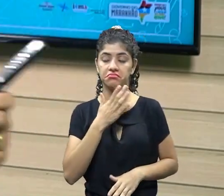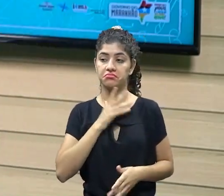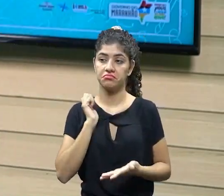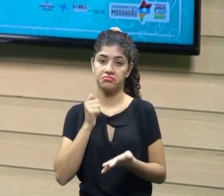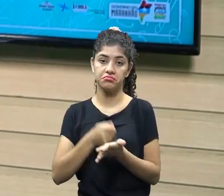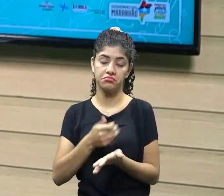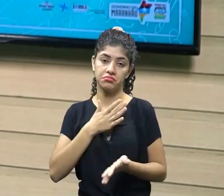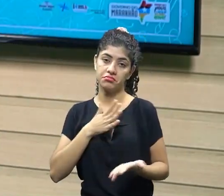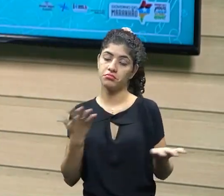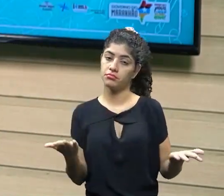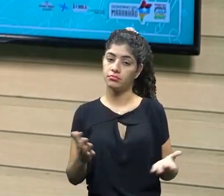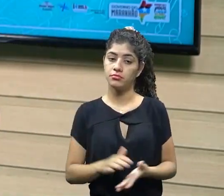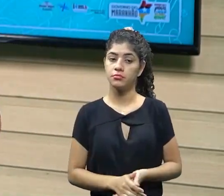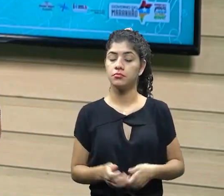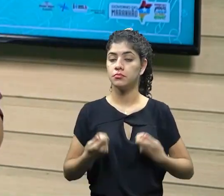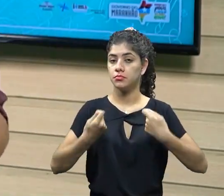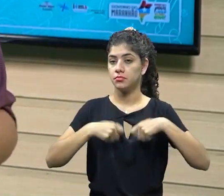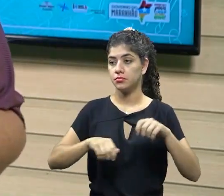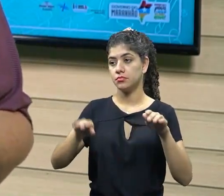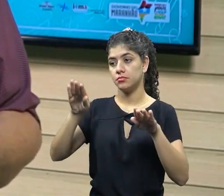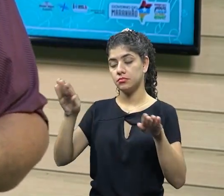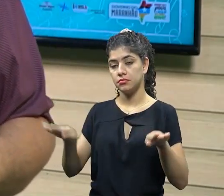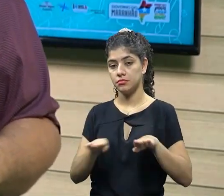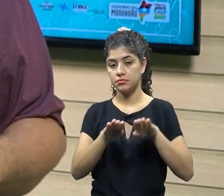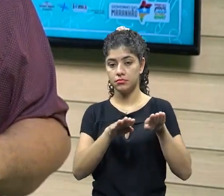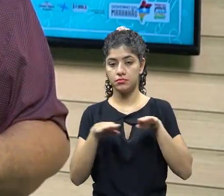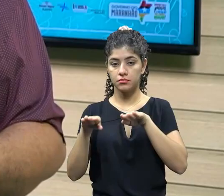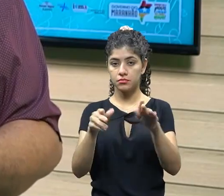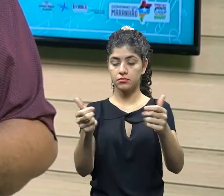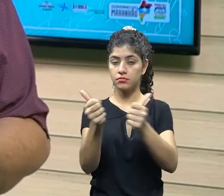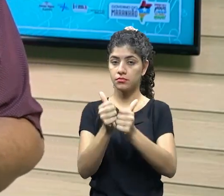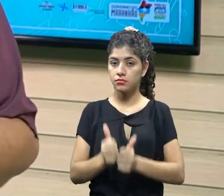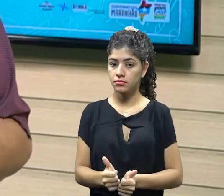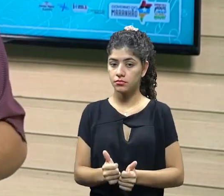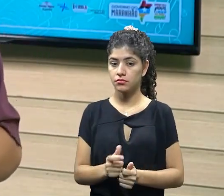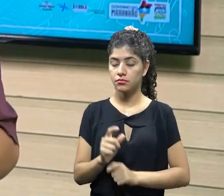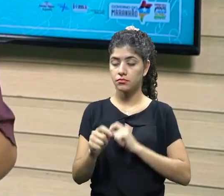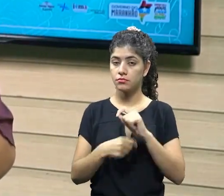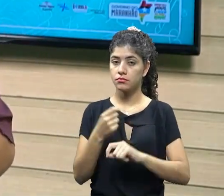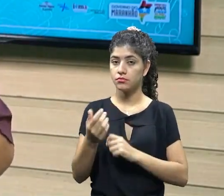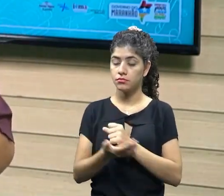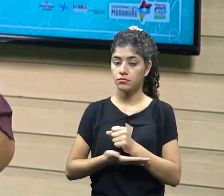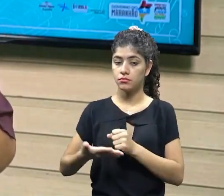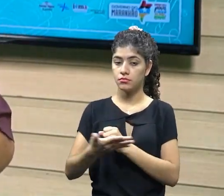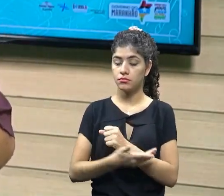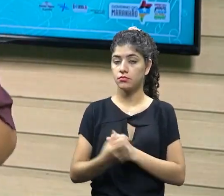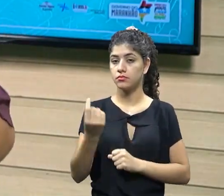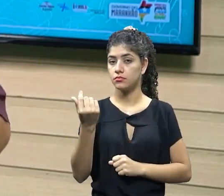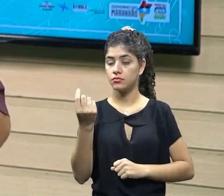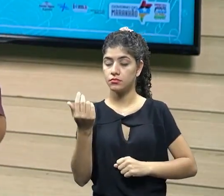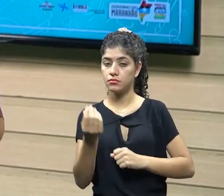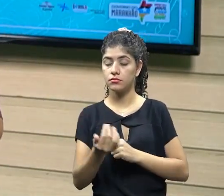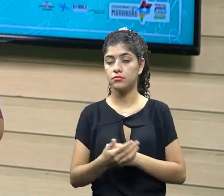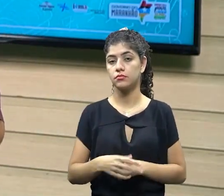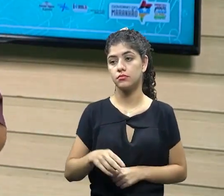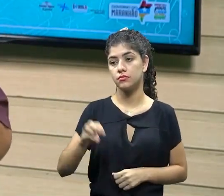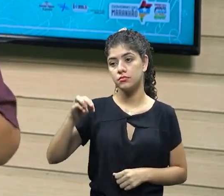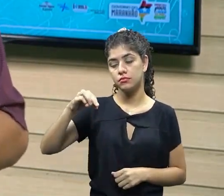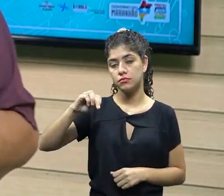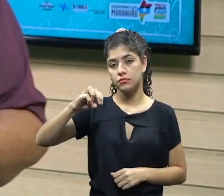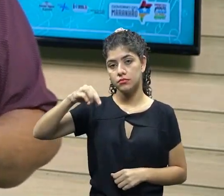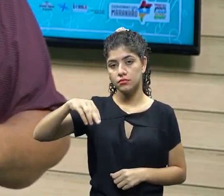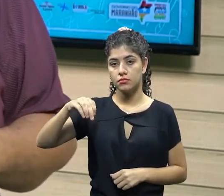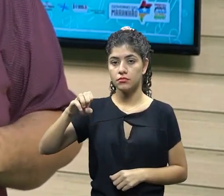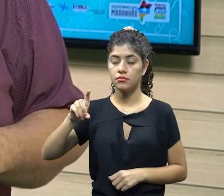fora do mercado. Vou ter que abaixar e fazer toda a minha análise financeira baseado no preço médio desse produto.